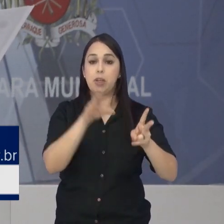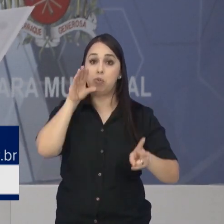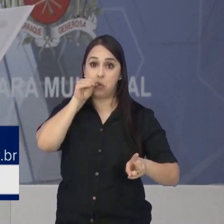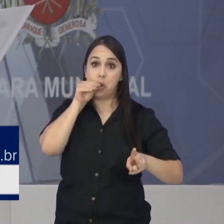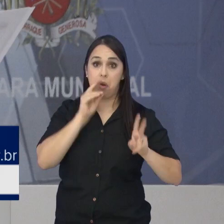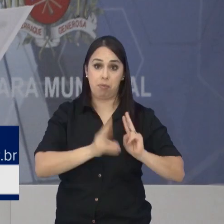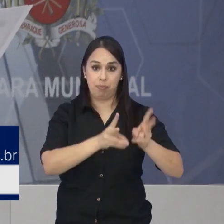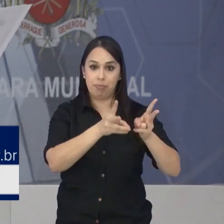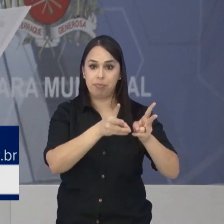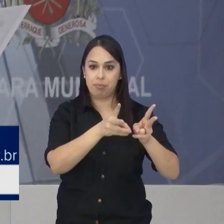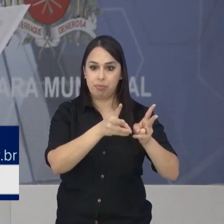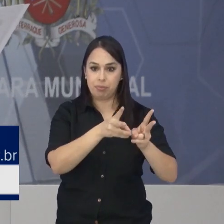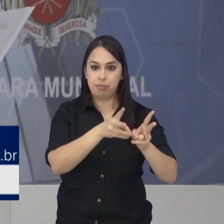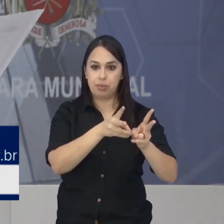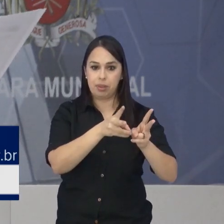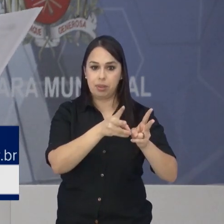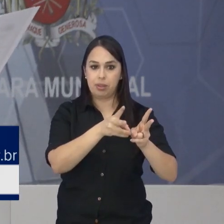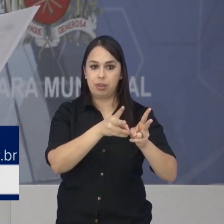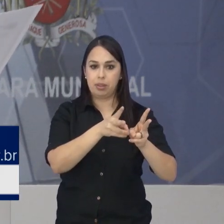em